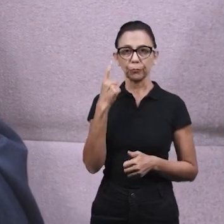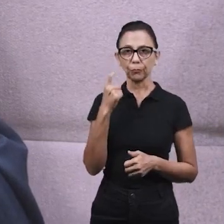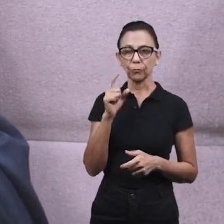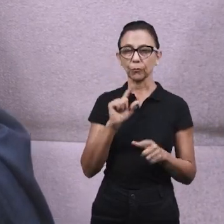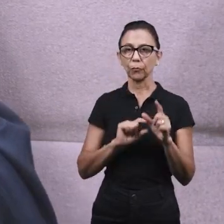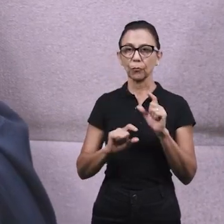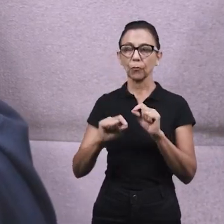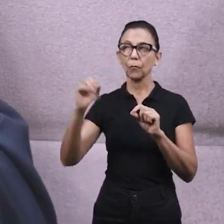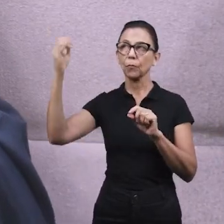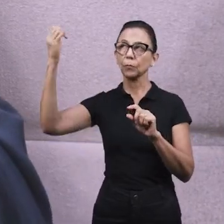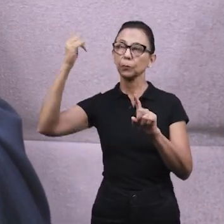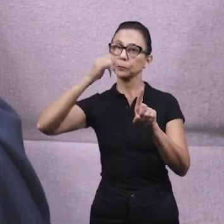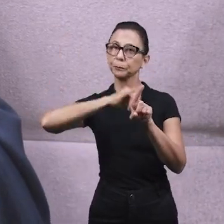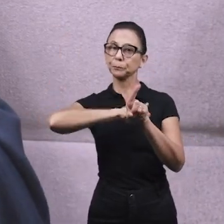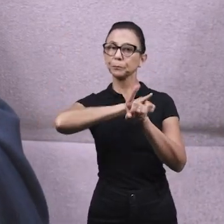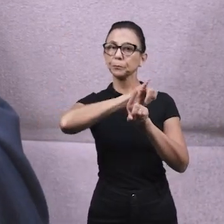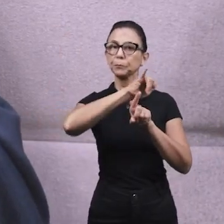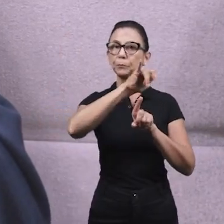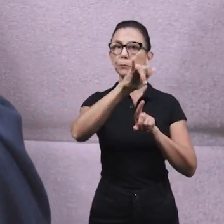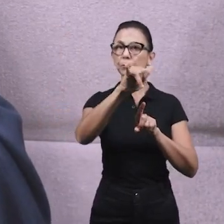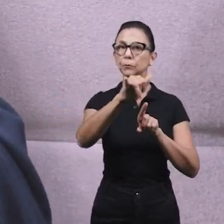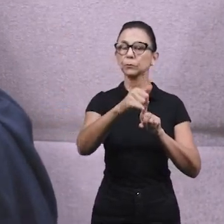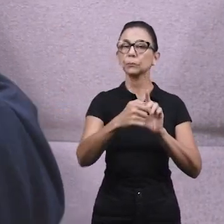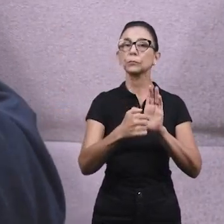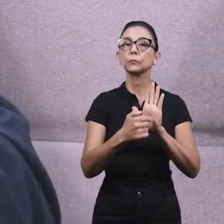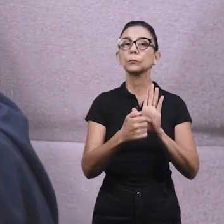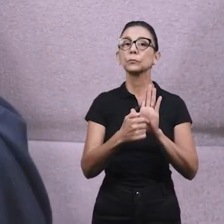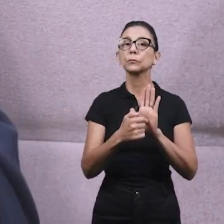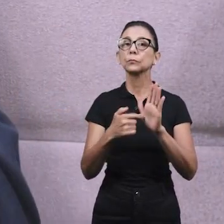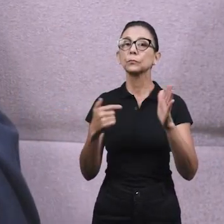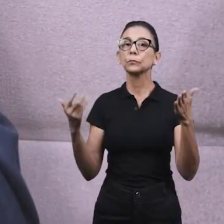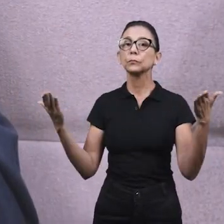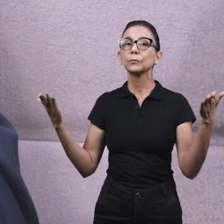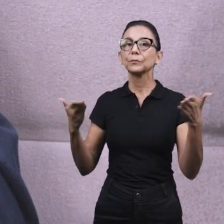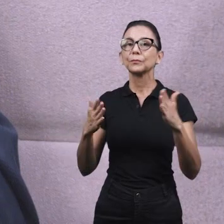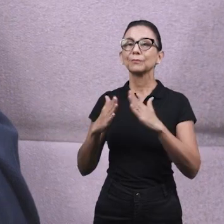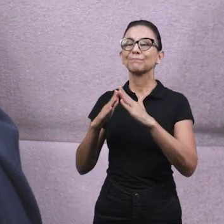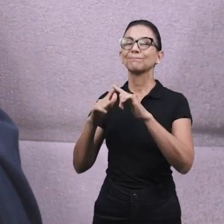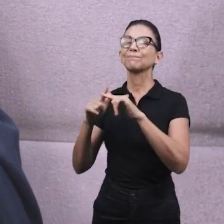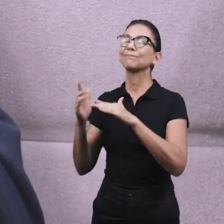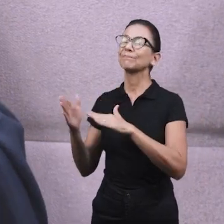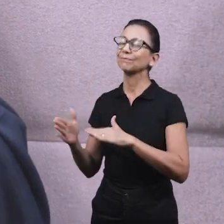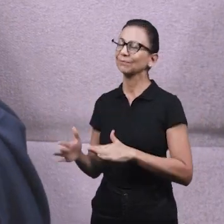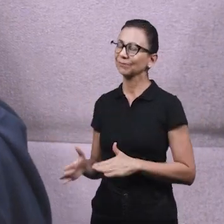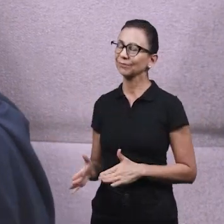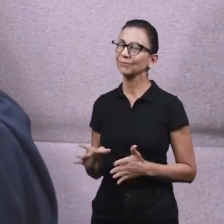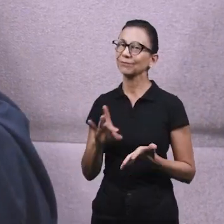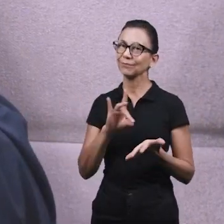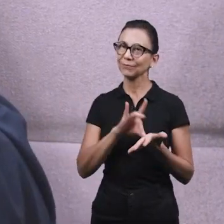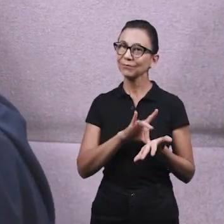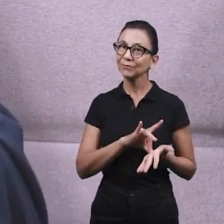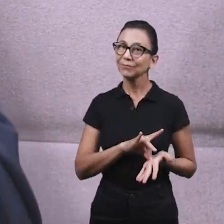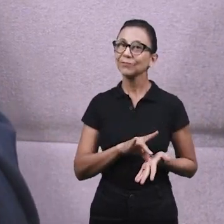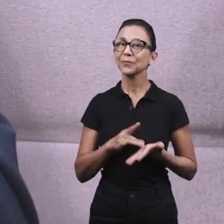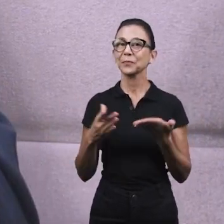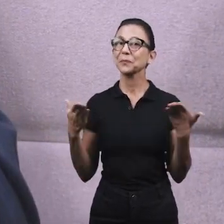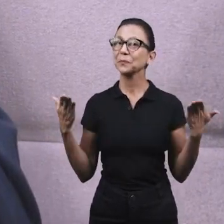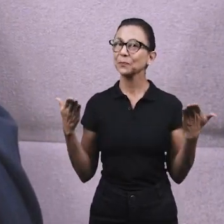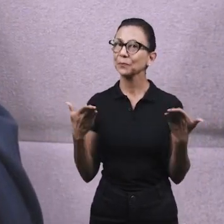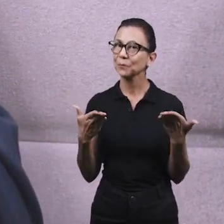mais, porque aponta para a igreja fiel, para a igreja dos nossos